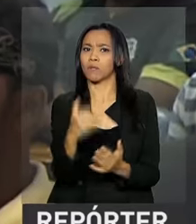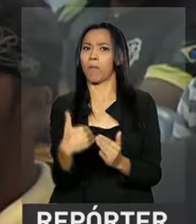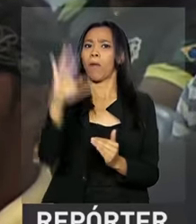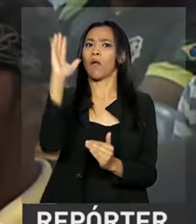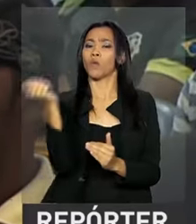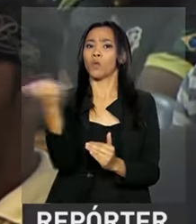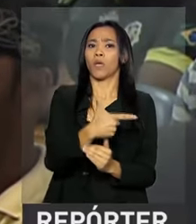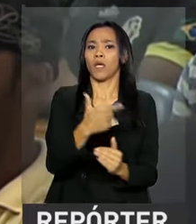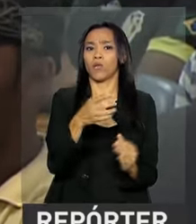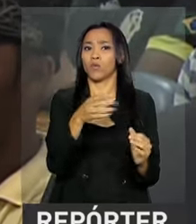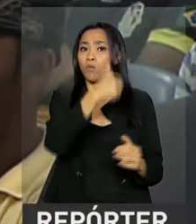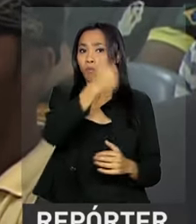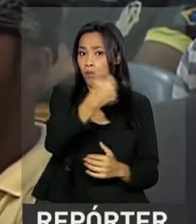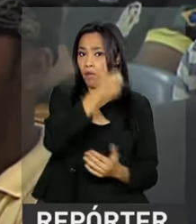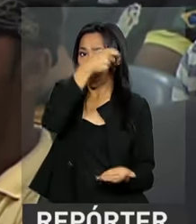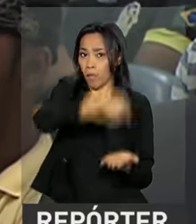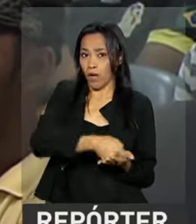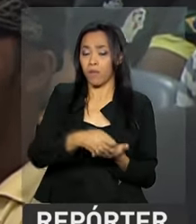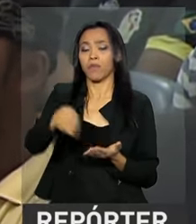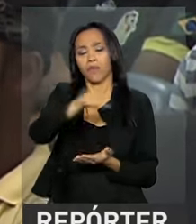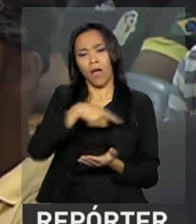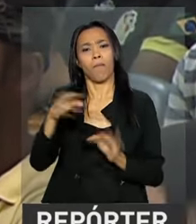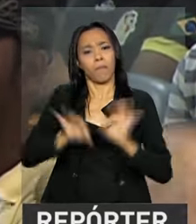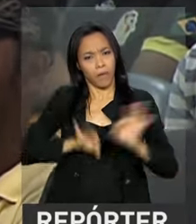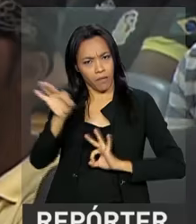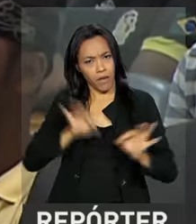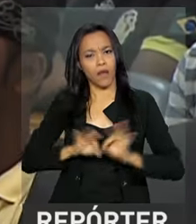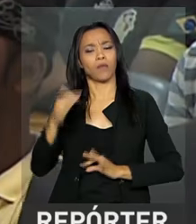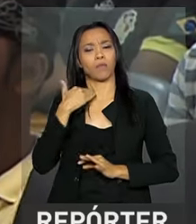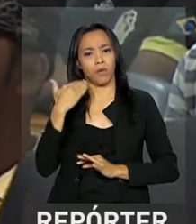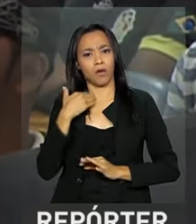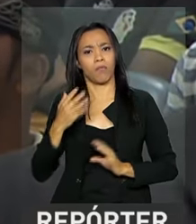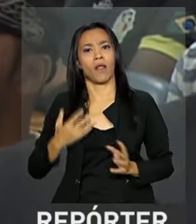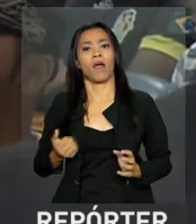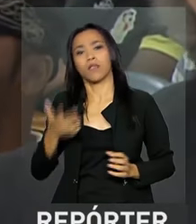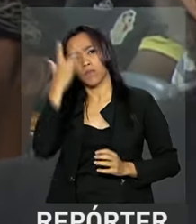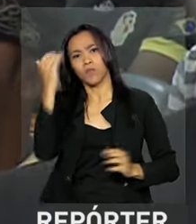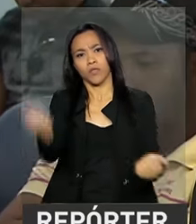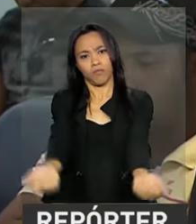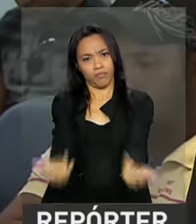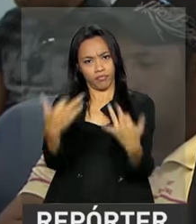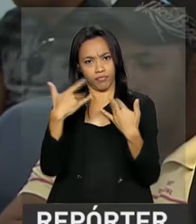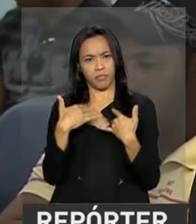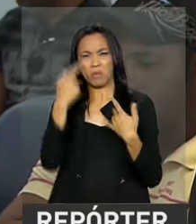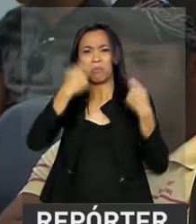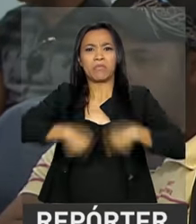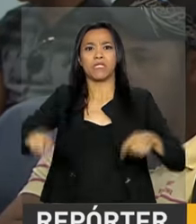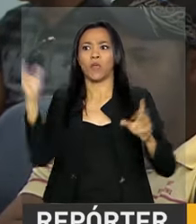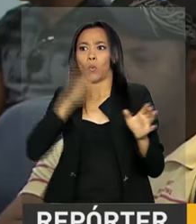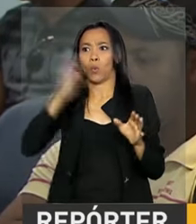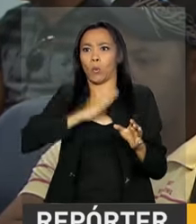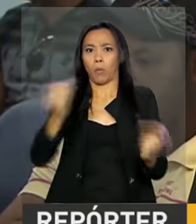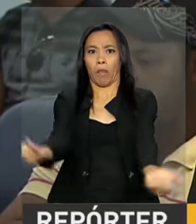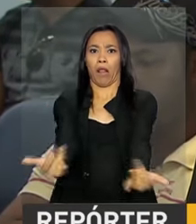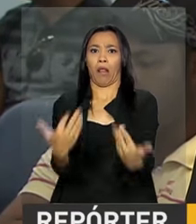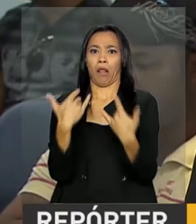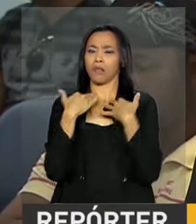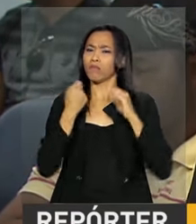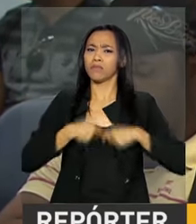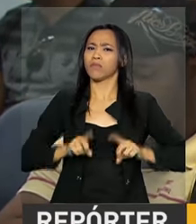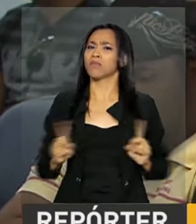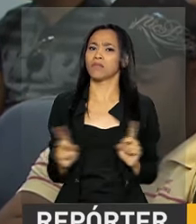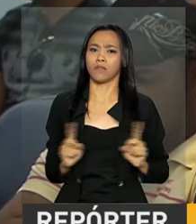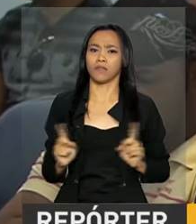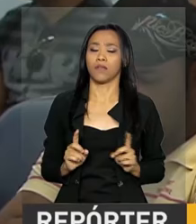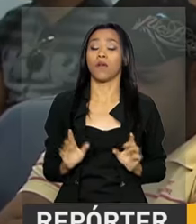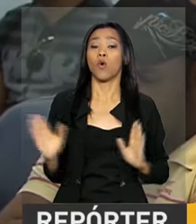que a Caixa está preparada para atender todos os trabalhadores e que as pessoas não precisam ter pressa. O movimento é maior porque ele abrange 3 meses,